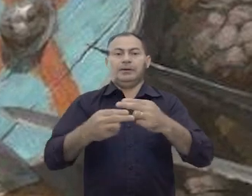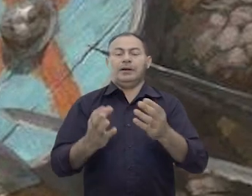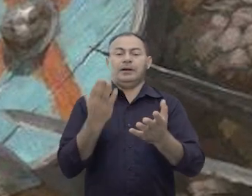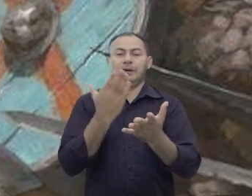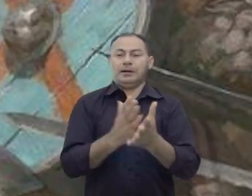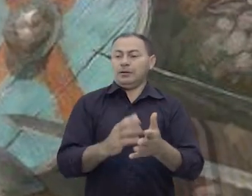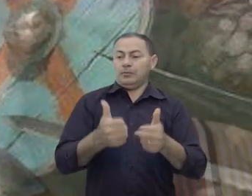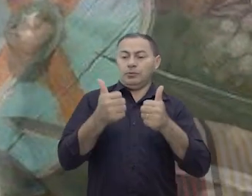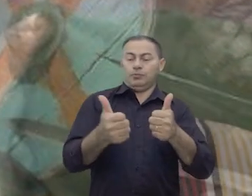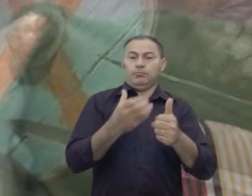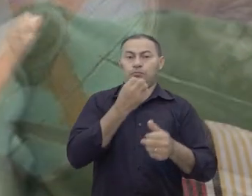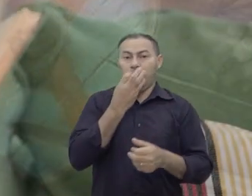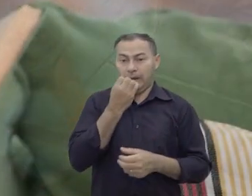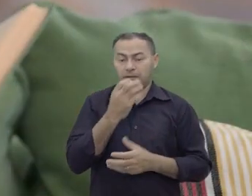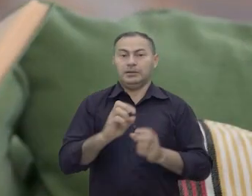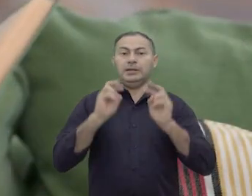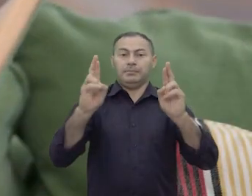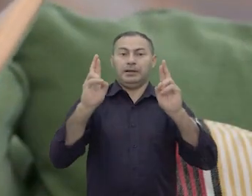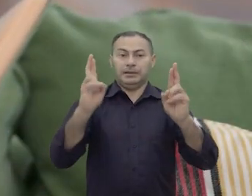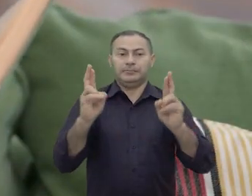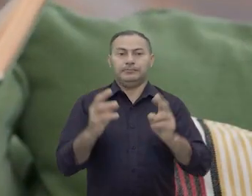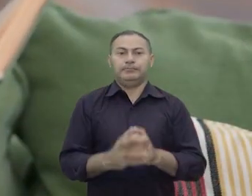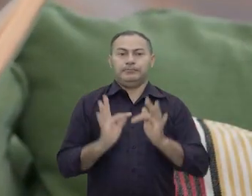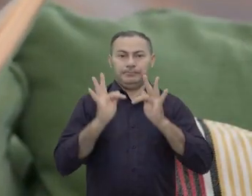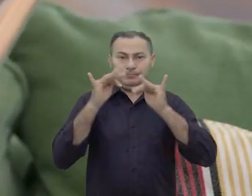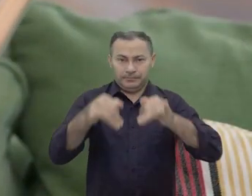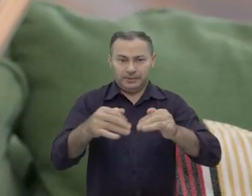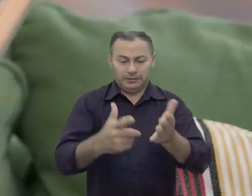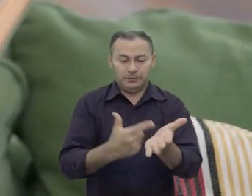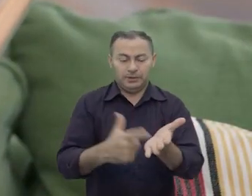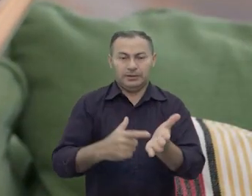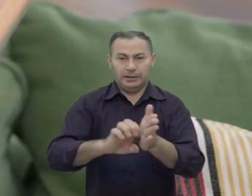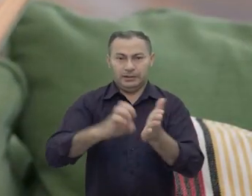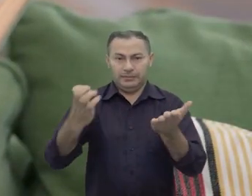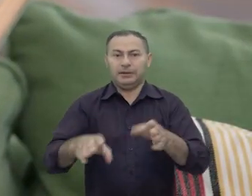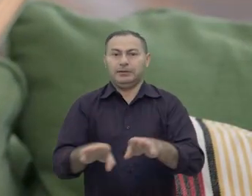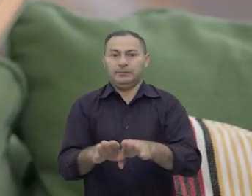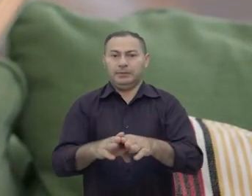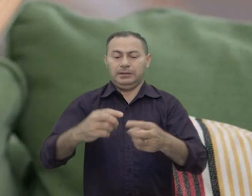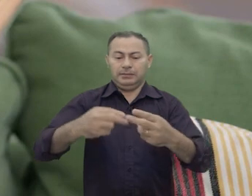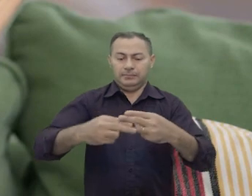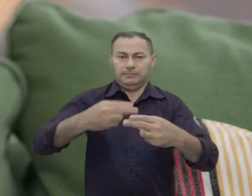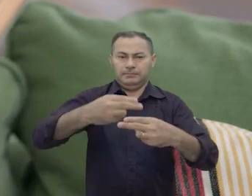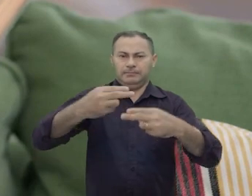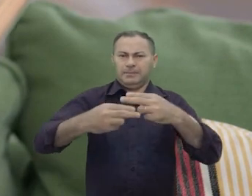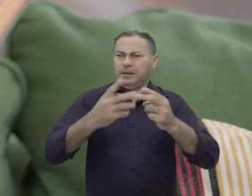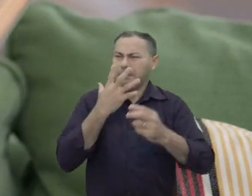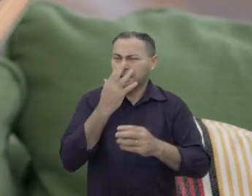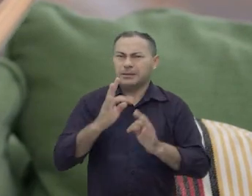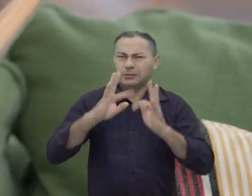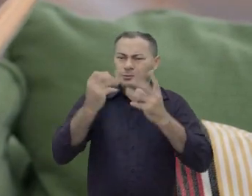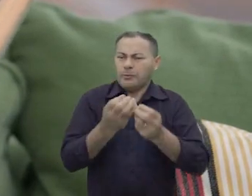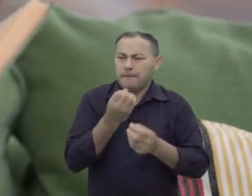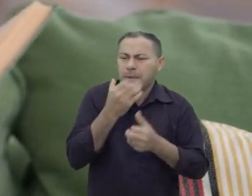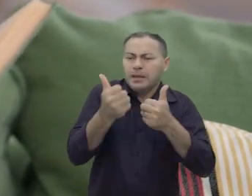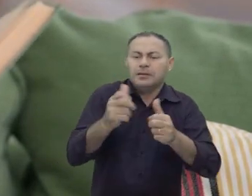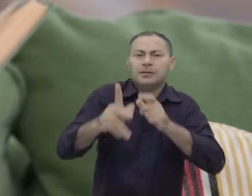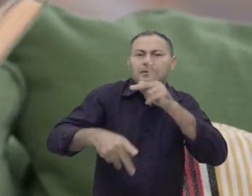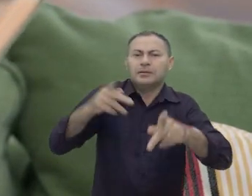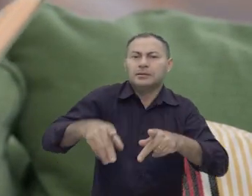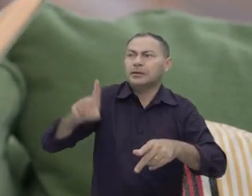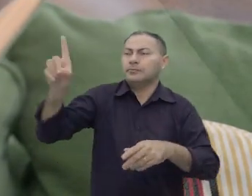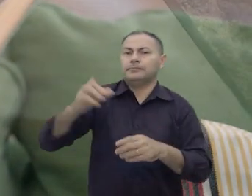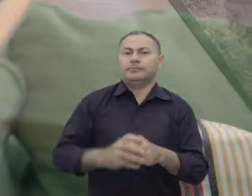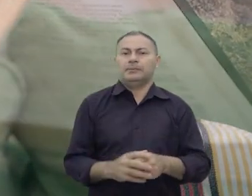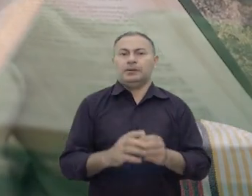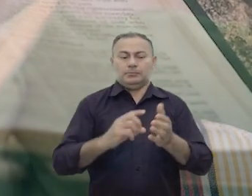Neemias terminam em otimismo e esperança. No final dos livros de Esdras e Neemias, tudo parecia muito bem para o